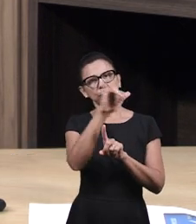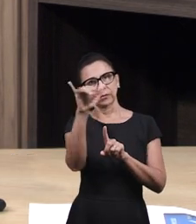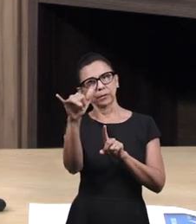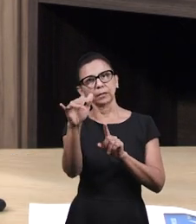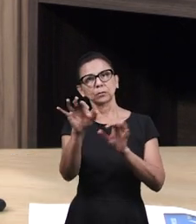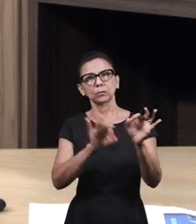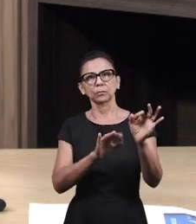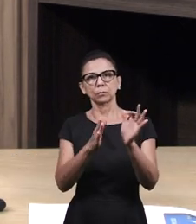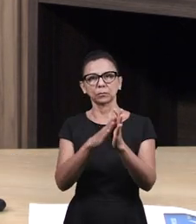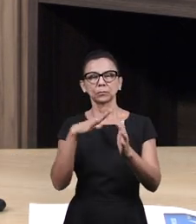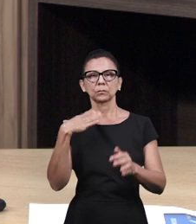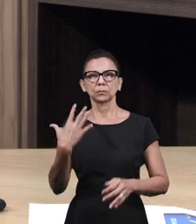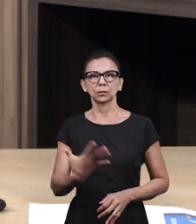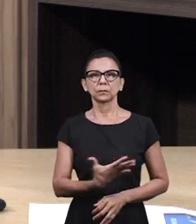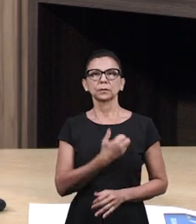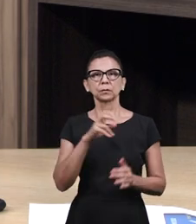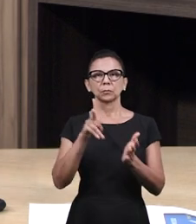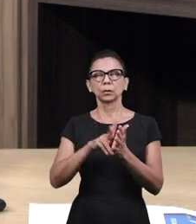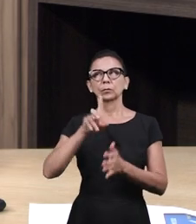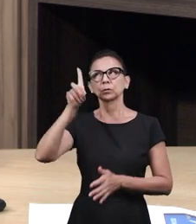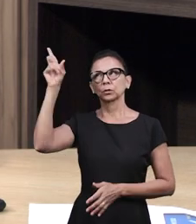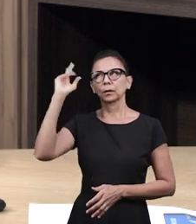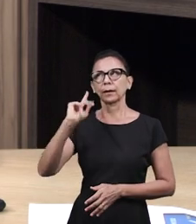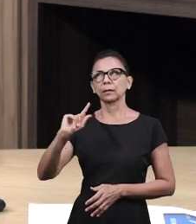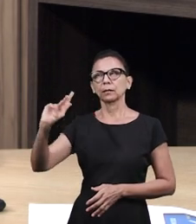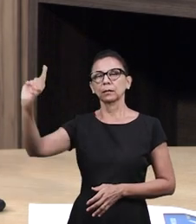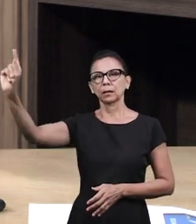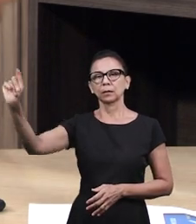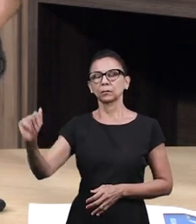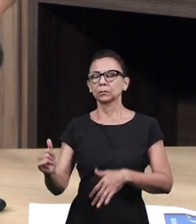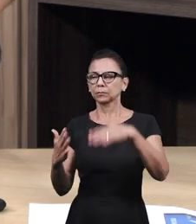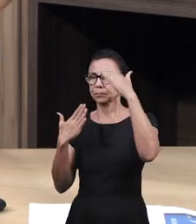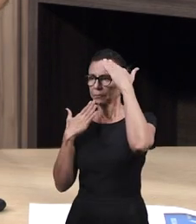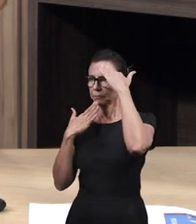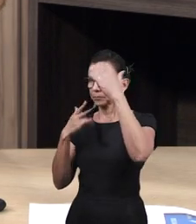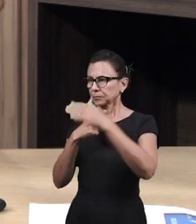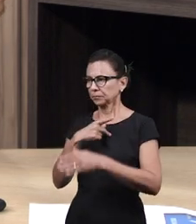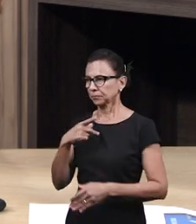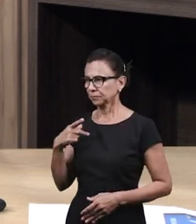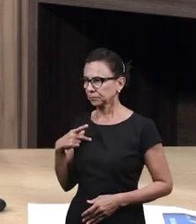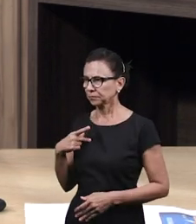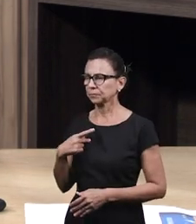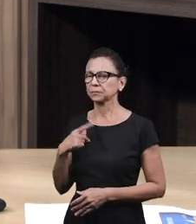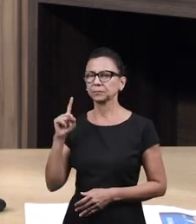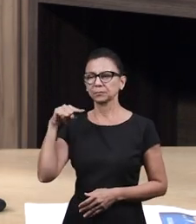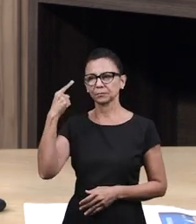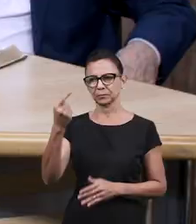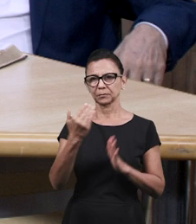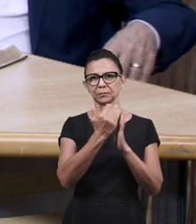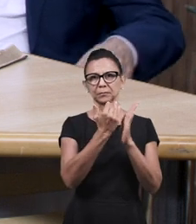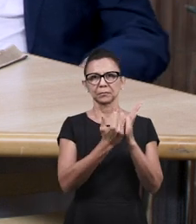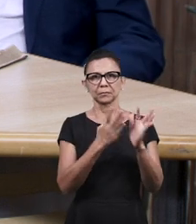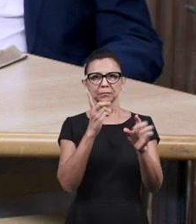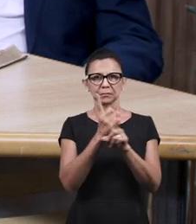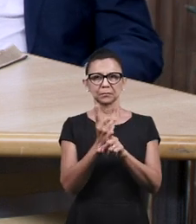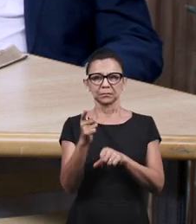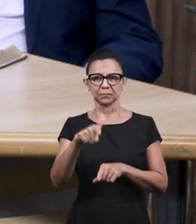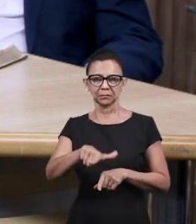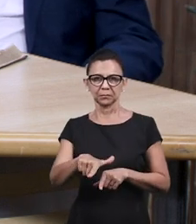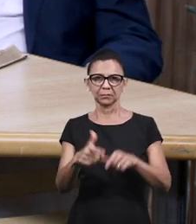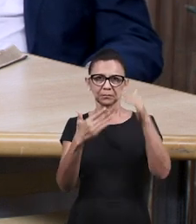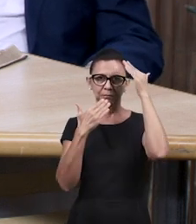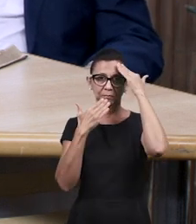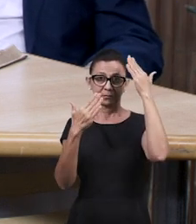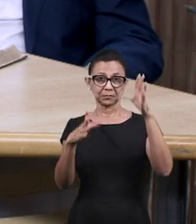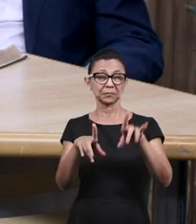profético, aquilo que é o projeto de Deus, a dimensão eterna. Pastor Antônio Carlos, obrigado pela sua participação. No próximo programa nos encontramos mais uma